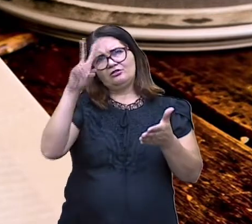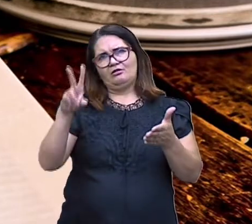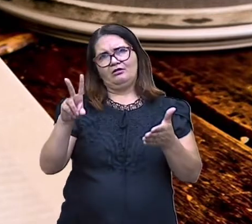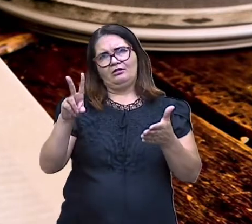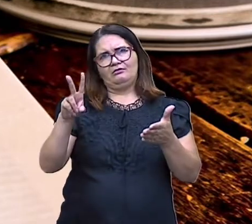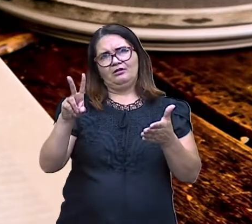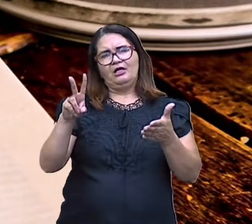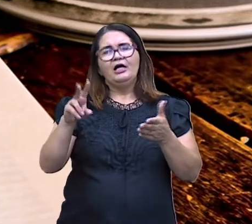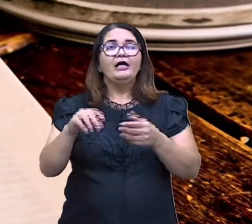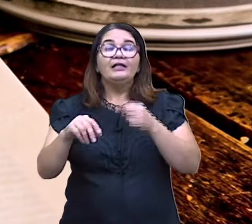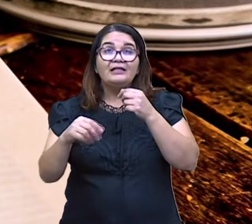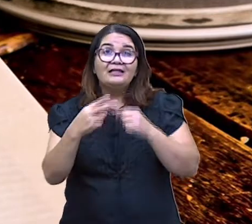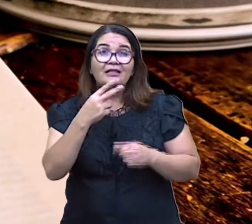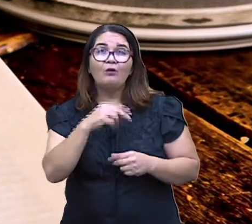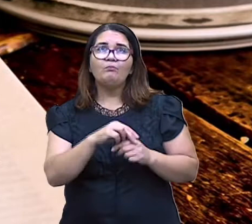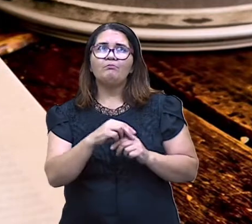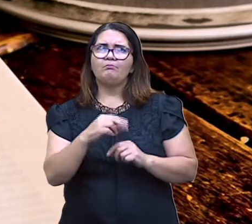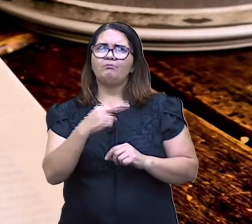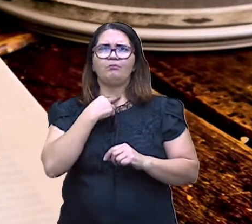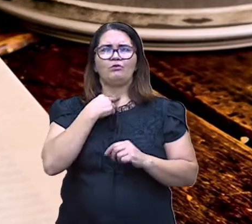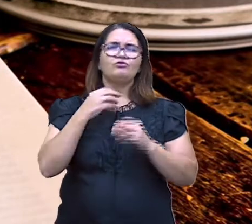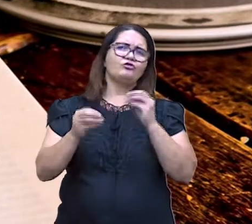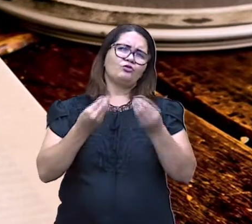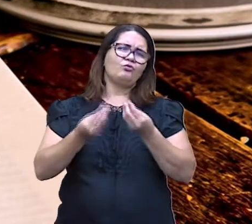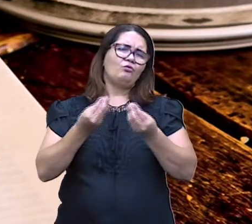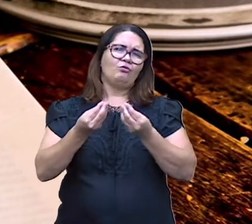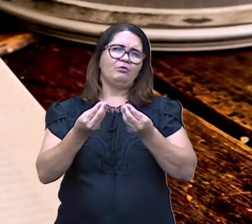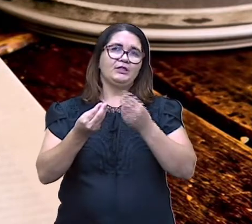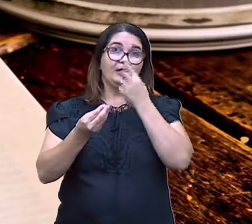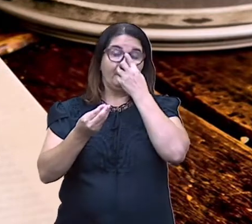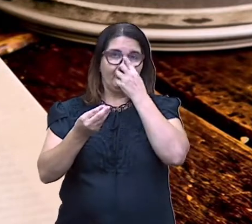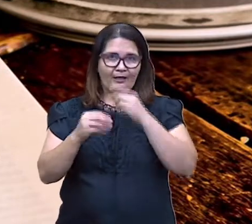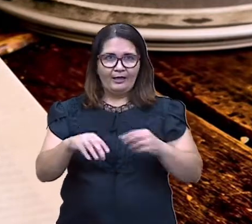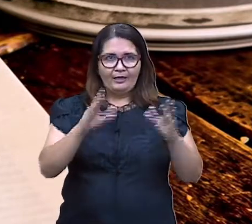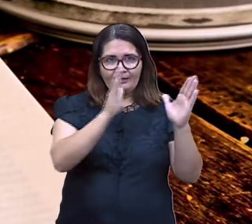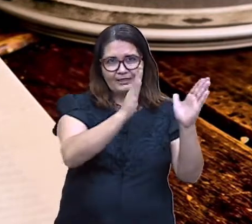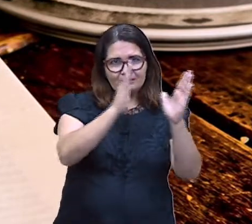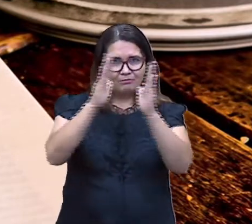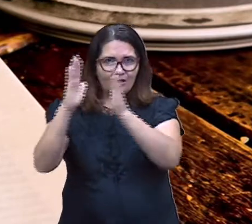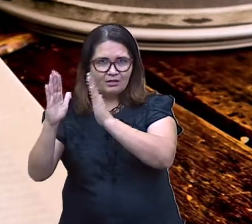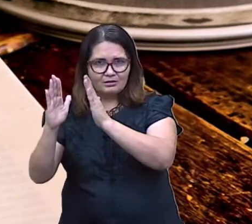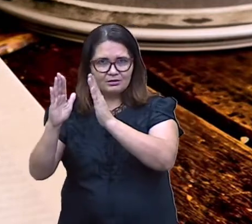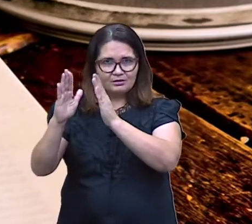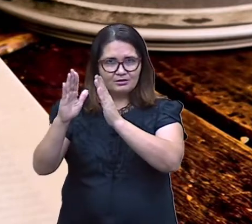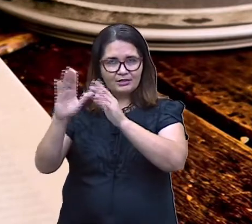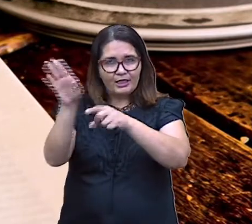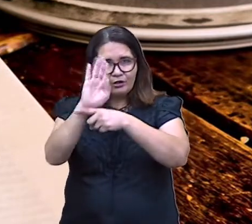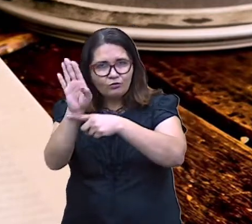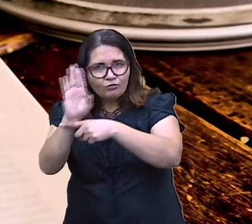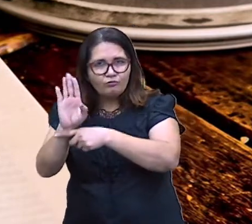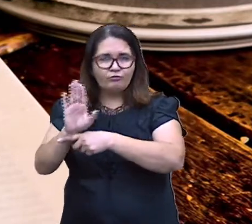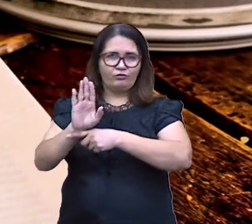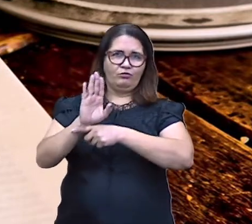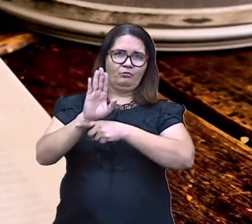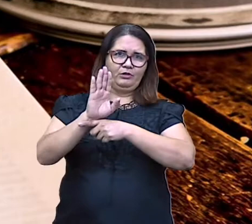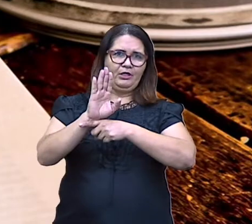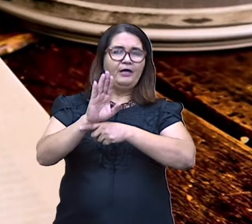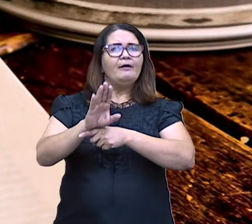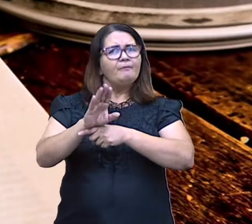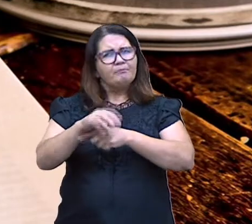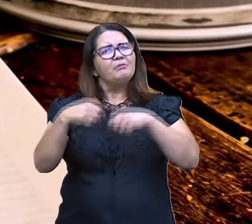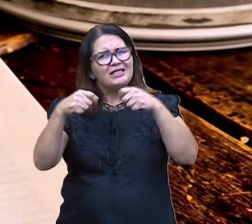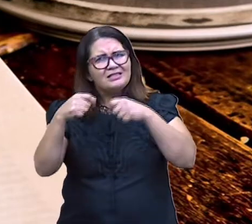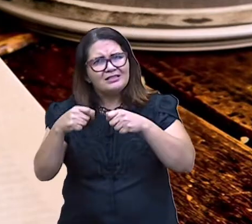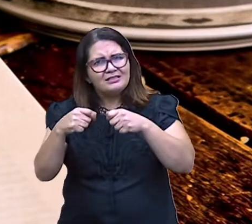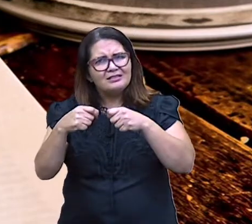cenas. A gente pode dizer, pessoal, que é uma narrativa. Você imagina ali a história e a